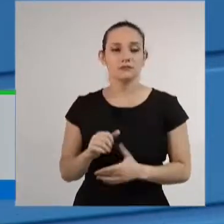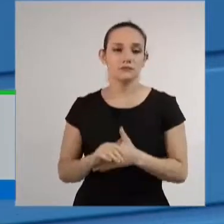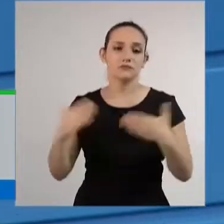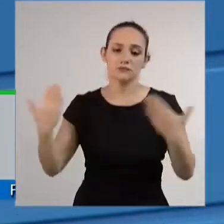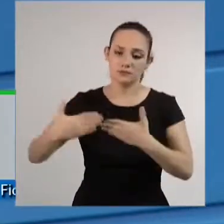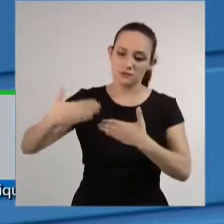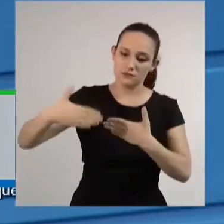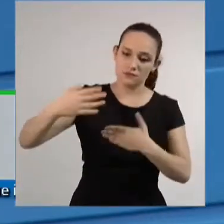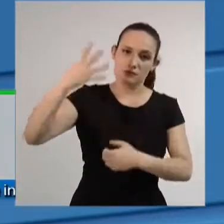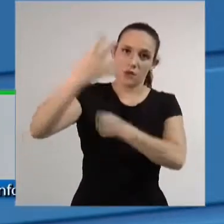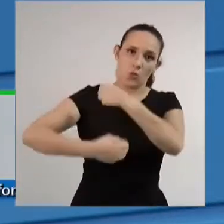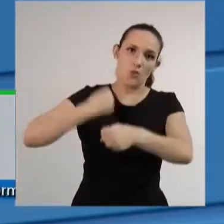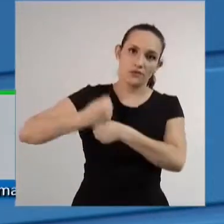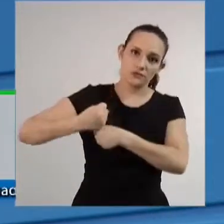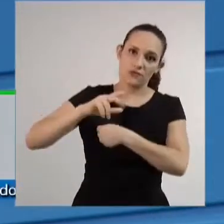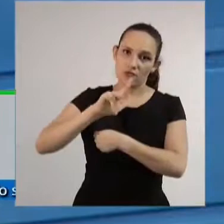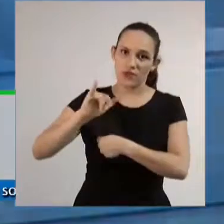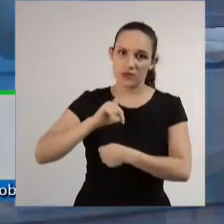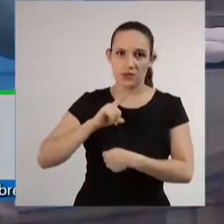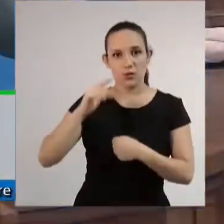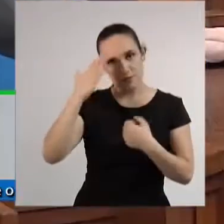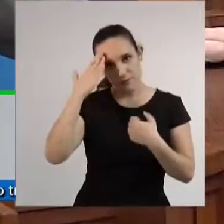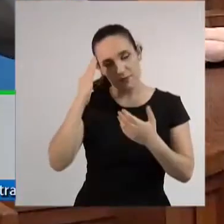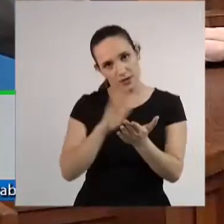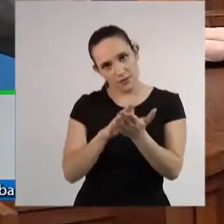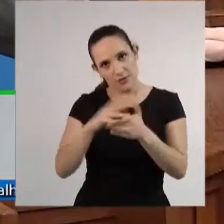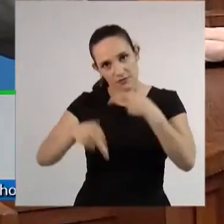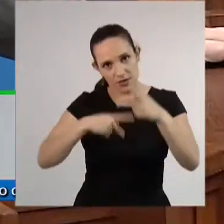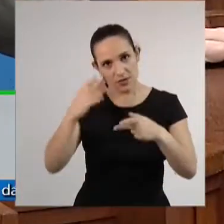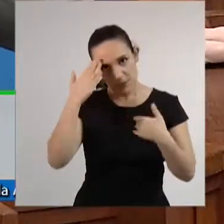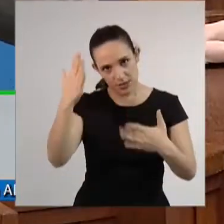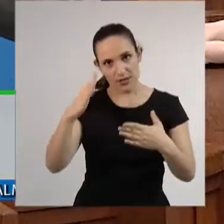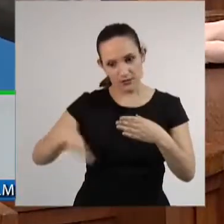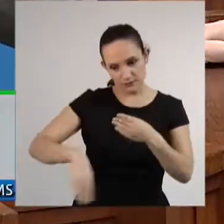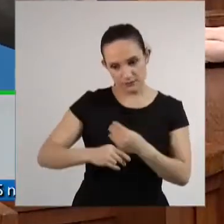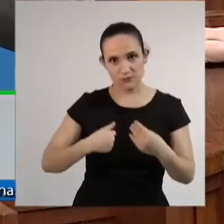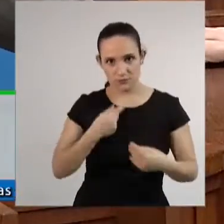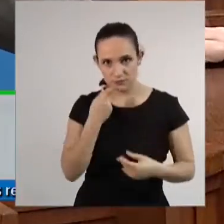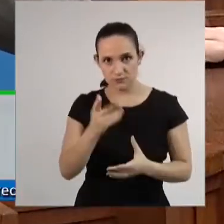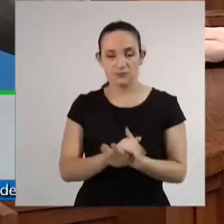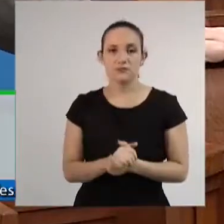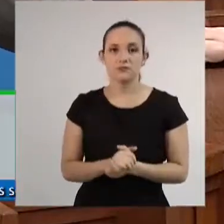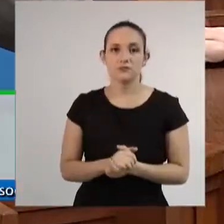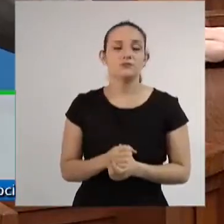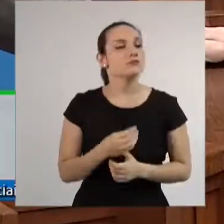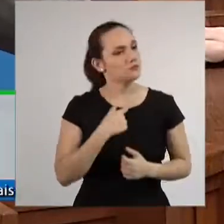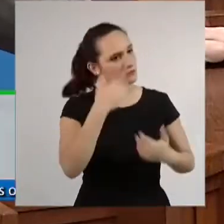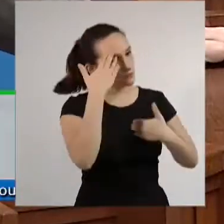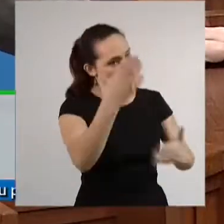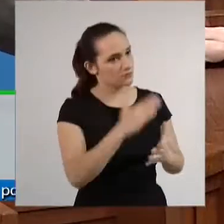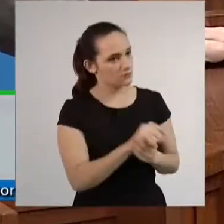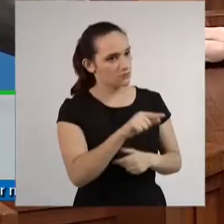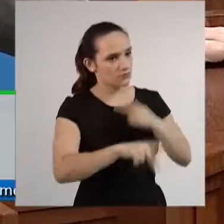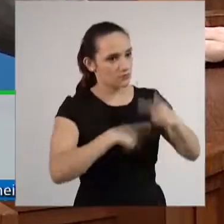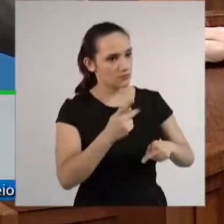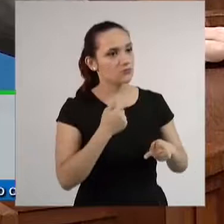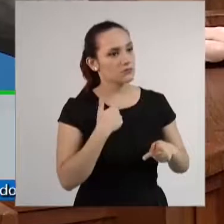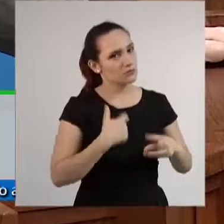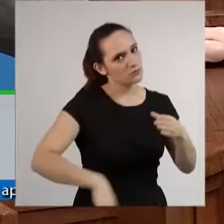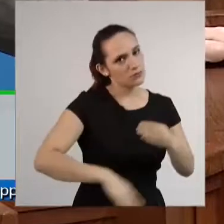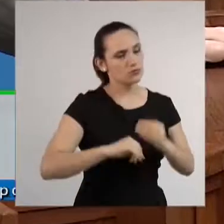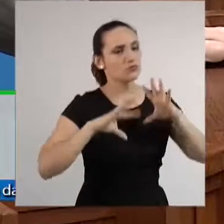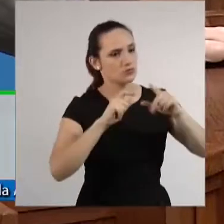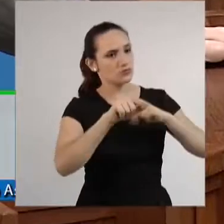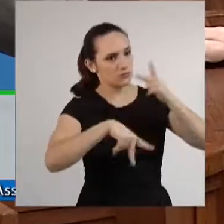nos próximos 4 anos. Parabéns pelo pronunciamento, obrigado pela parte. Eu agradeço, deputada Amarildo, incorporo integralmente a manifestação de